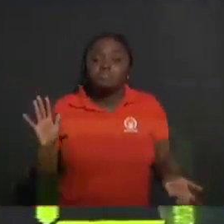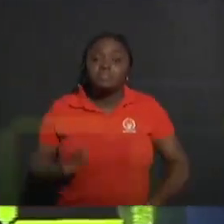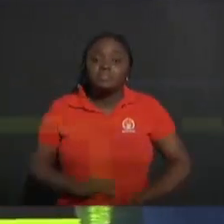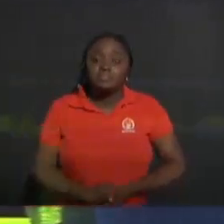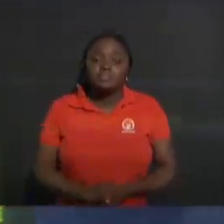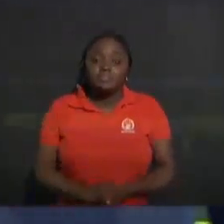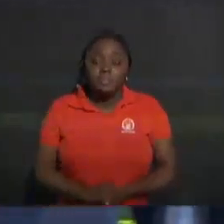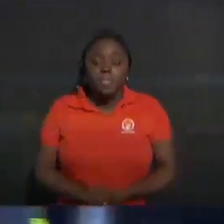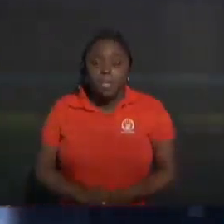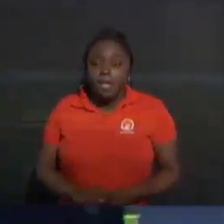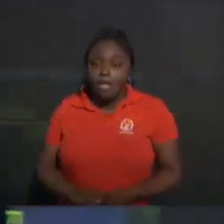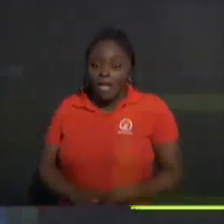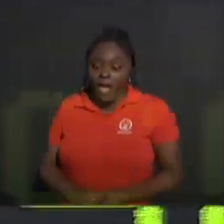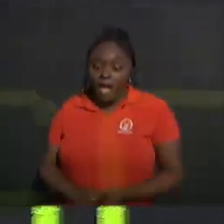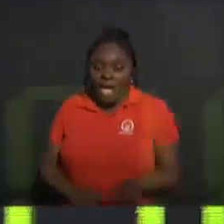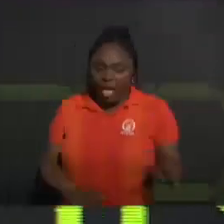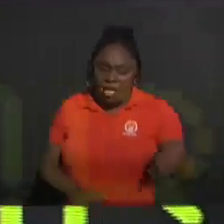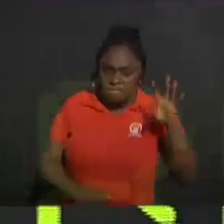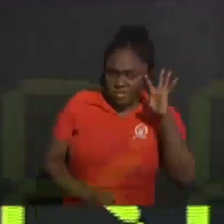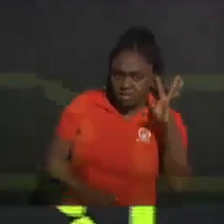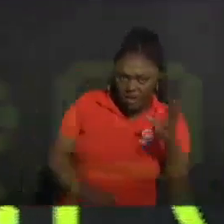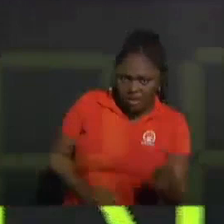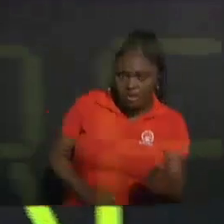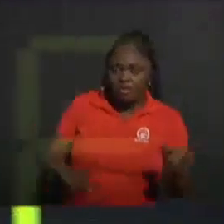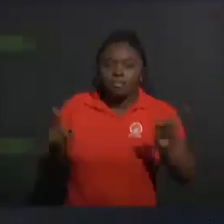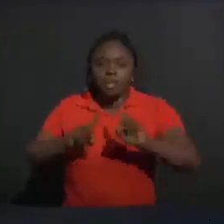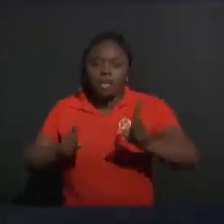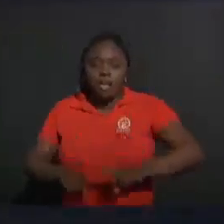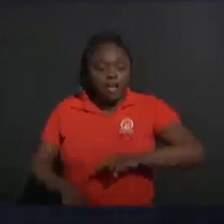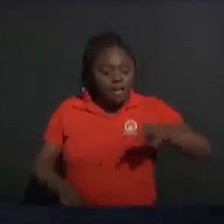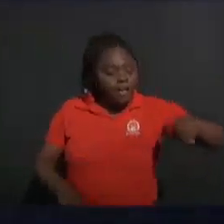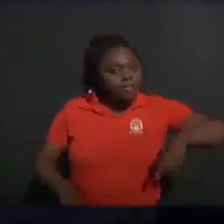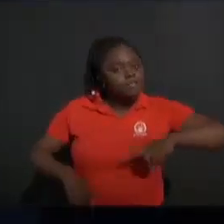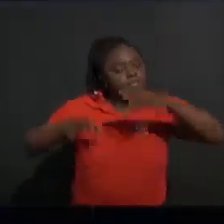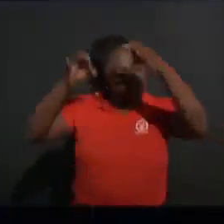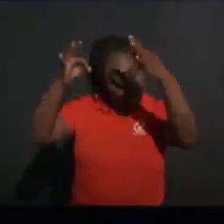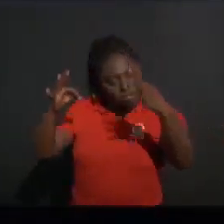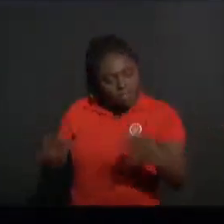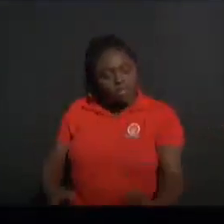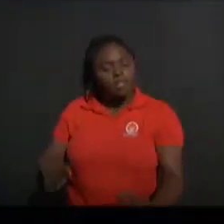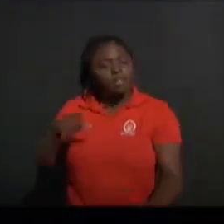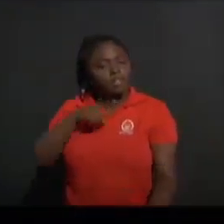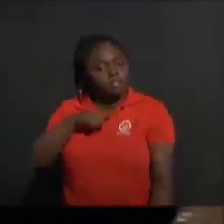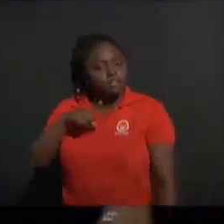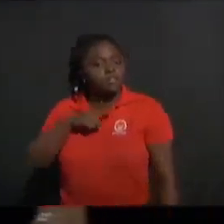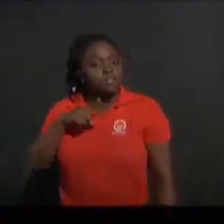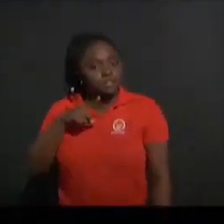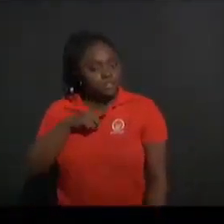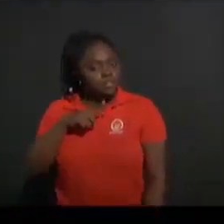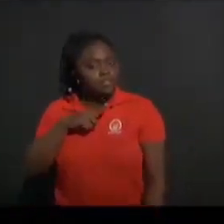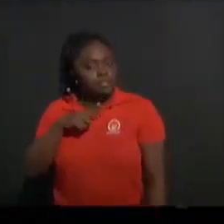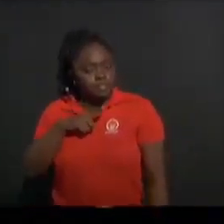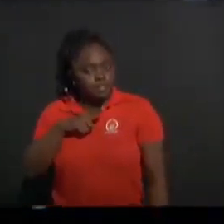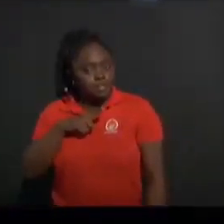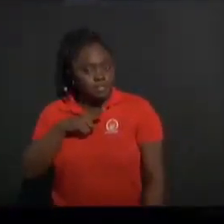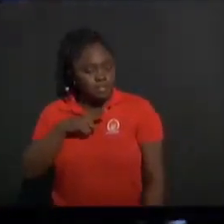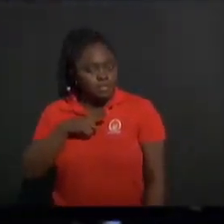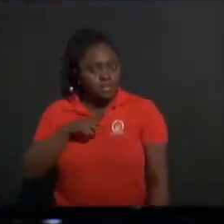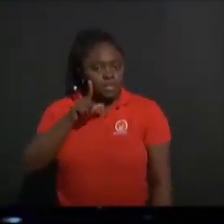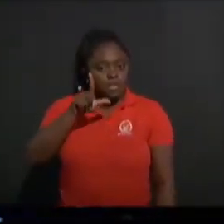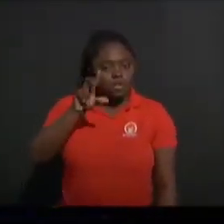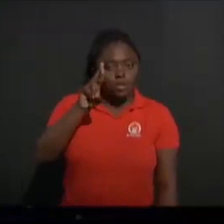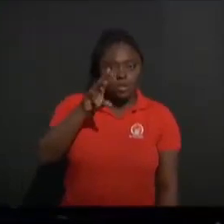Eles não achavam não, gente. Eles tinham certeza que Lúcius Domícius Nero